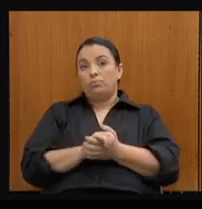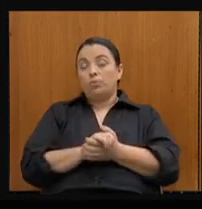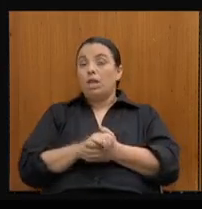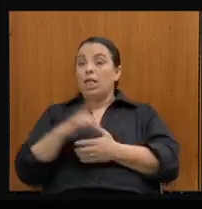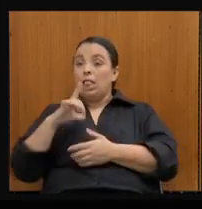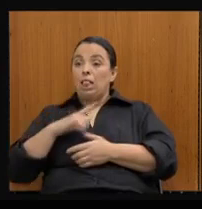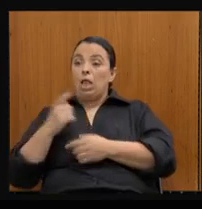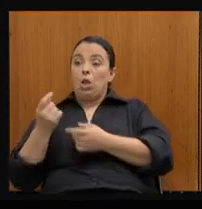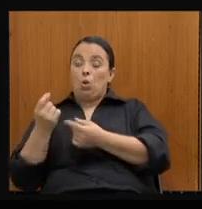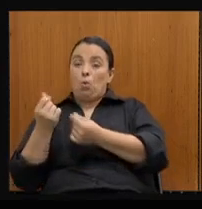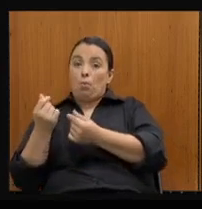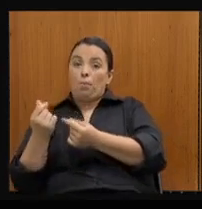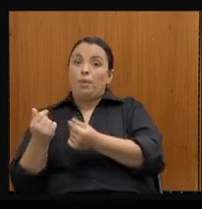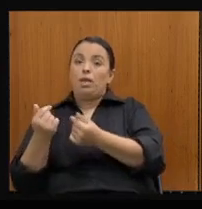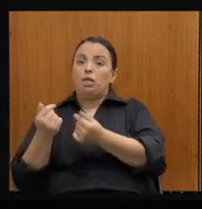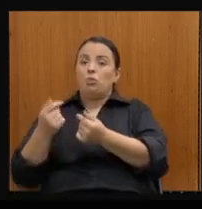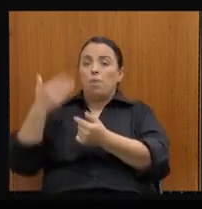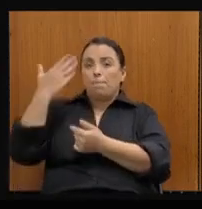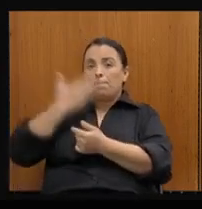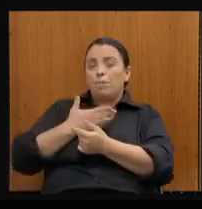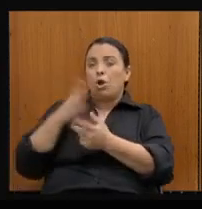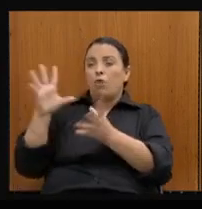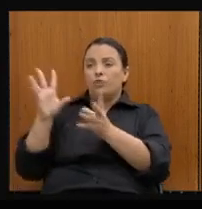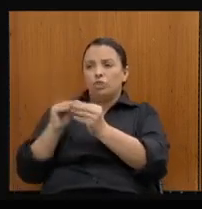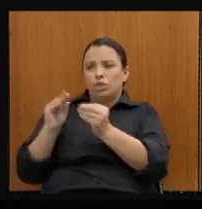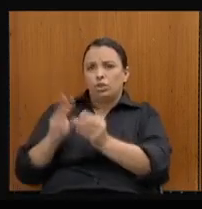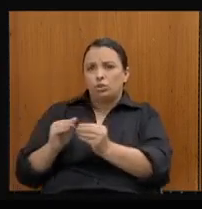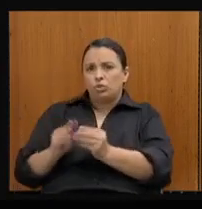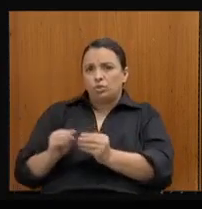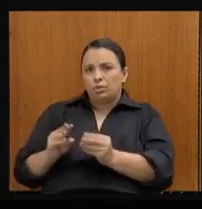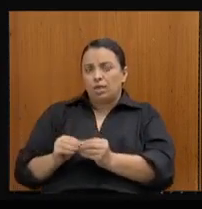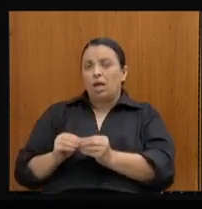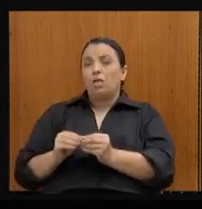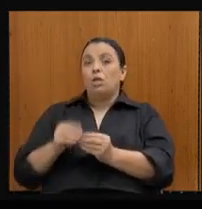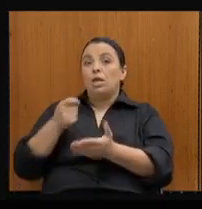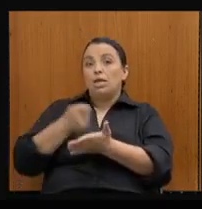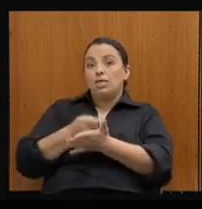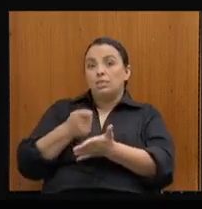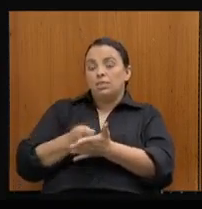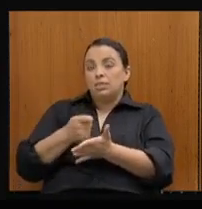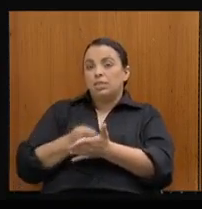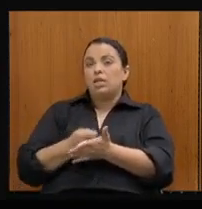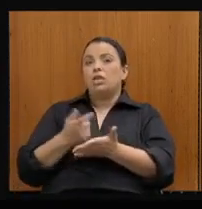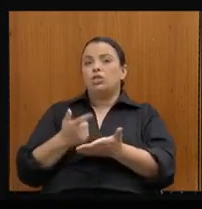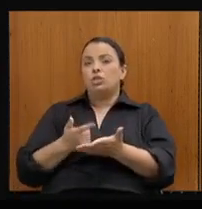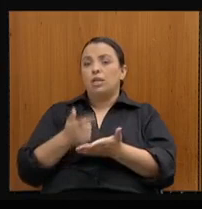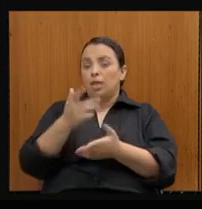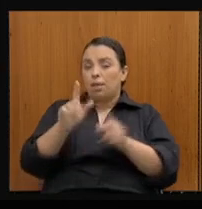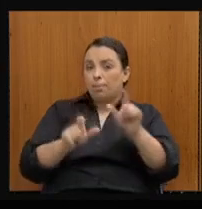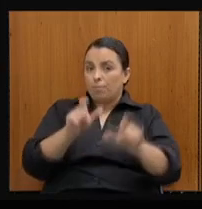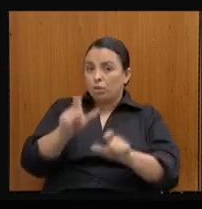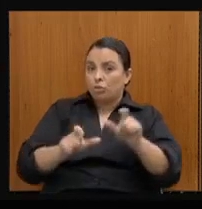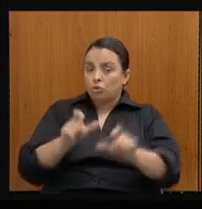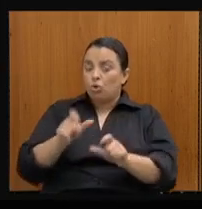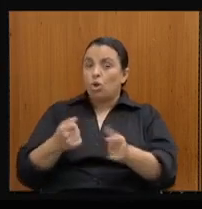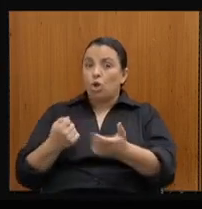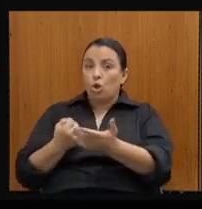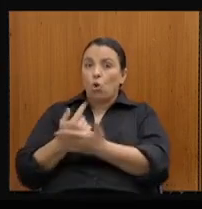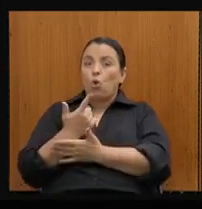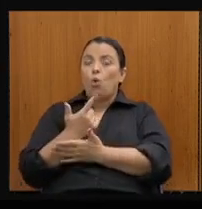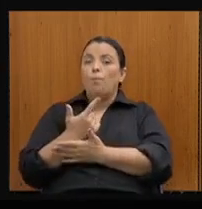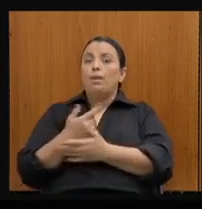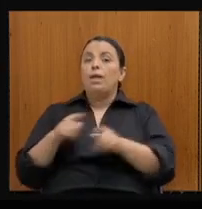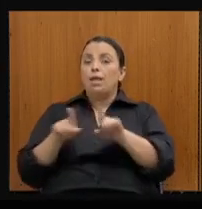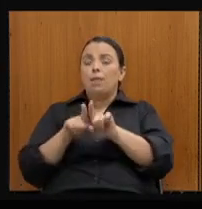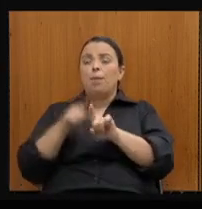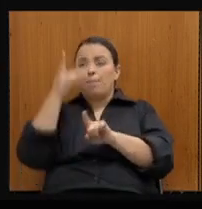resultados são exigências que se fazem pelo consumidor que se fazem pelo investidor e que fazem